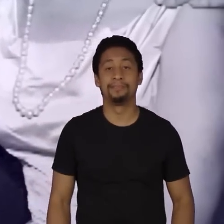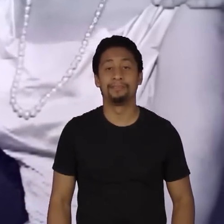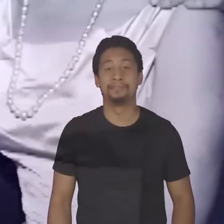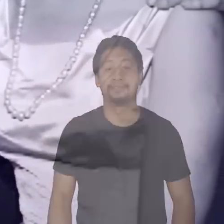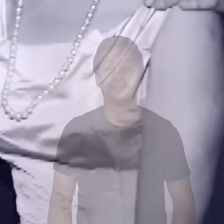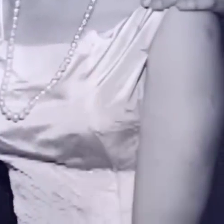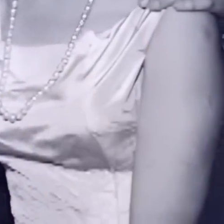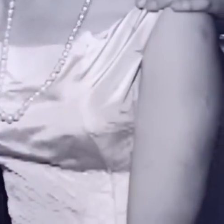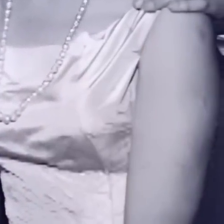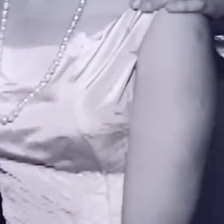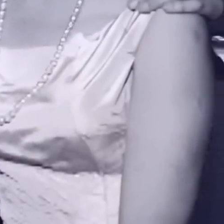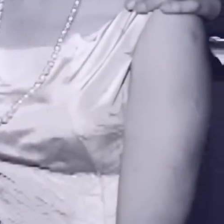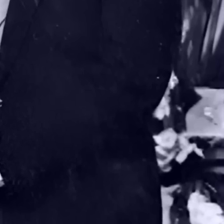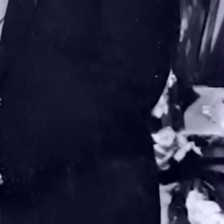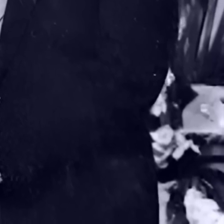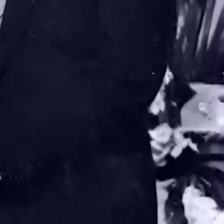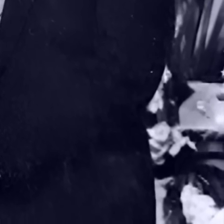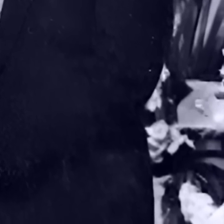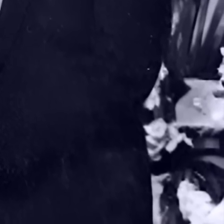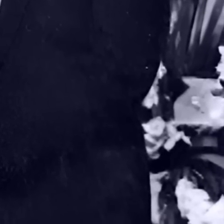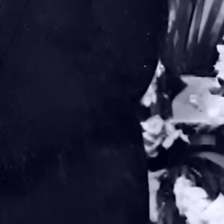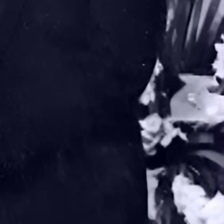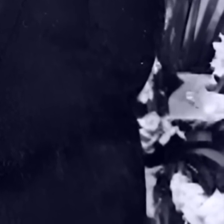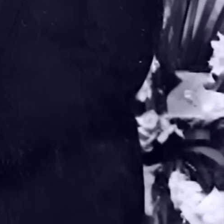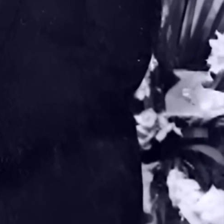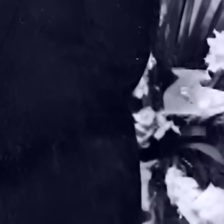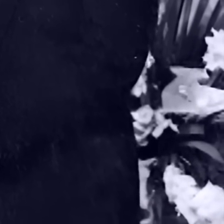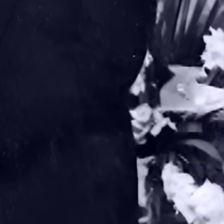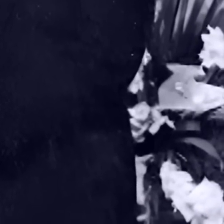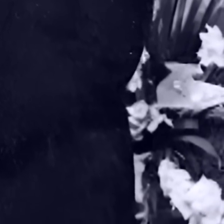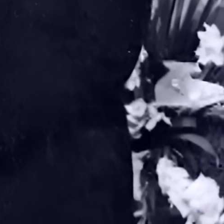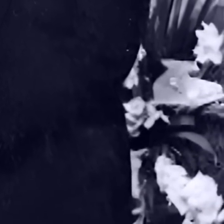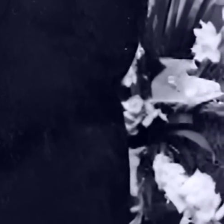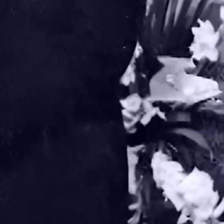olhar fugidio.